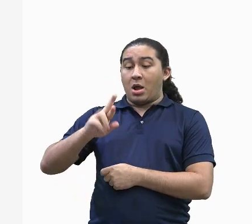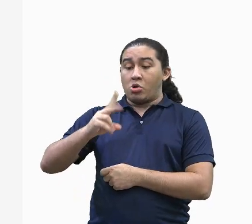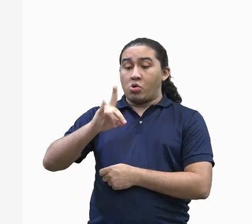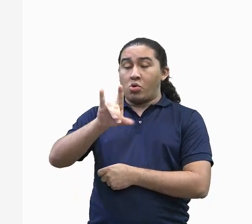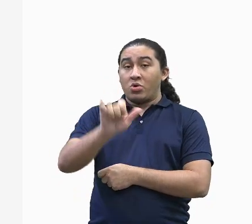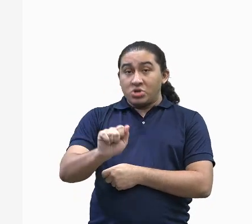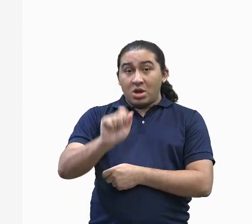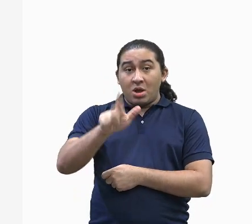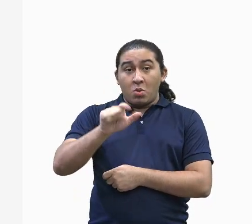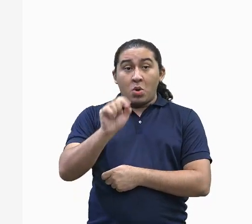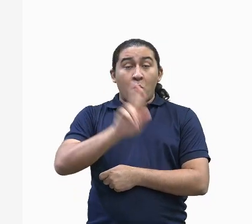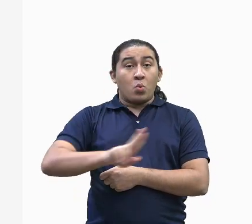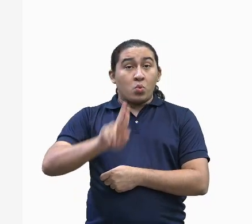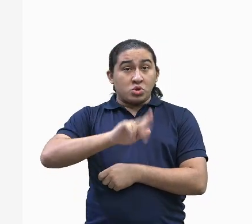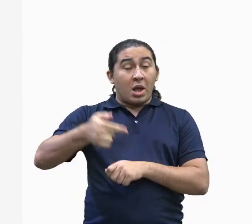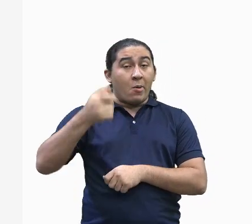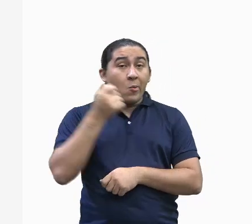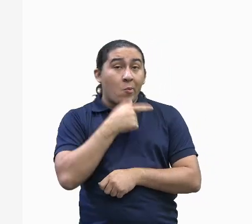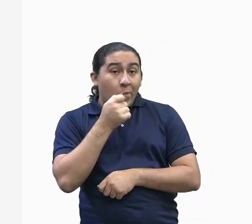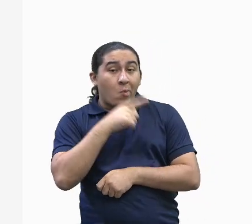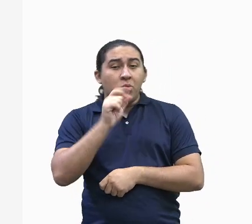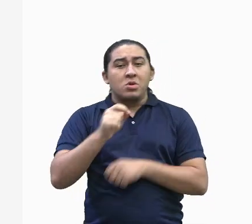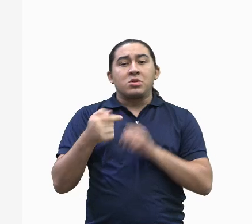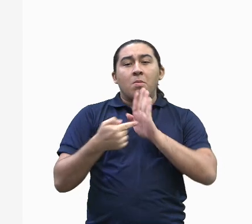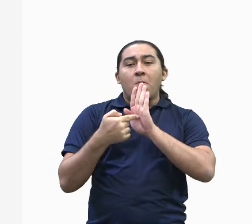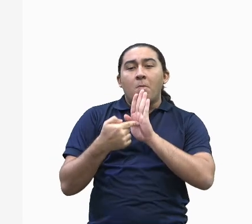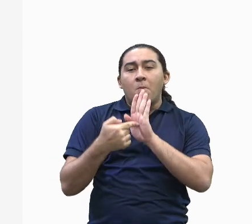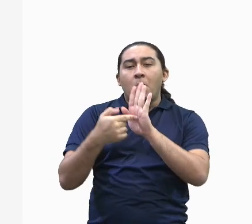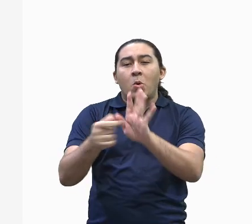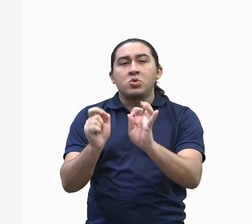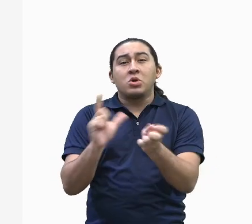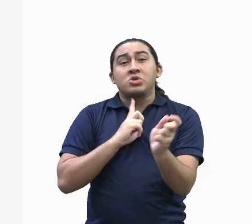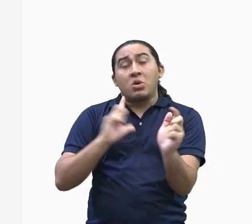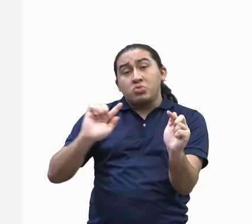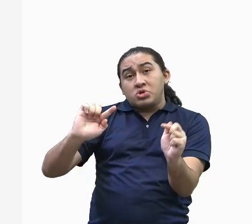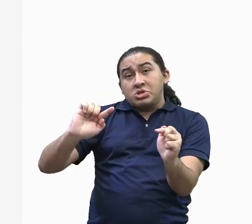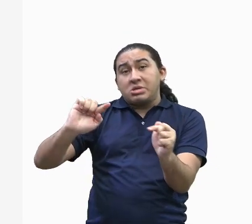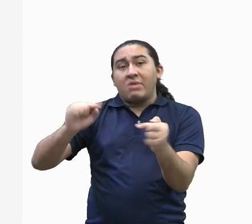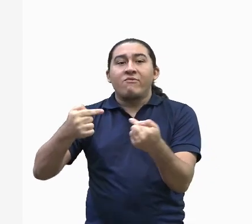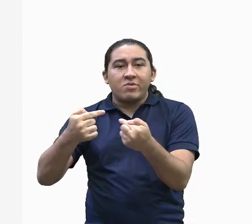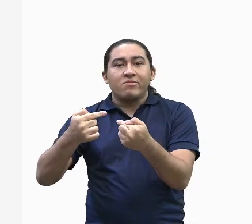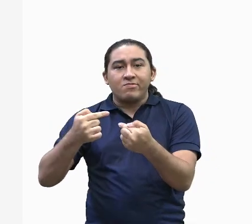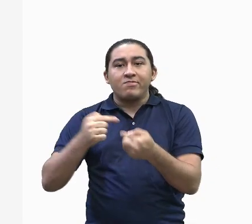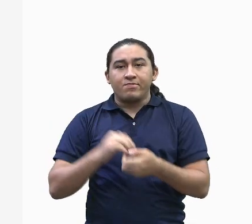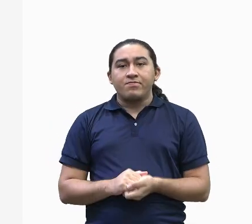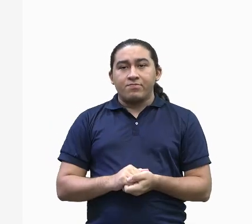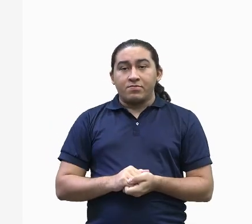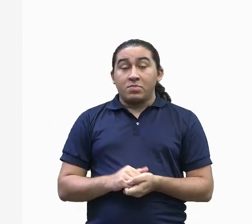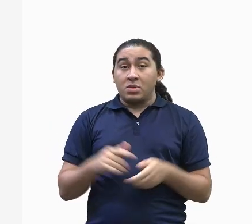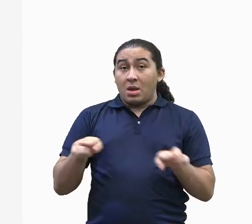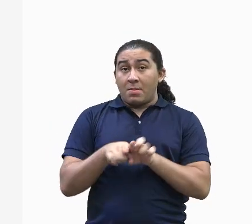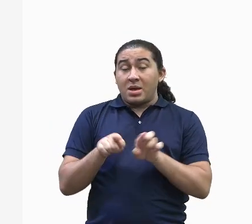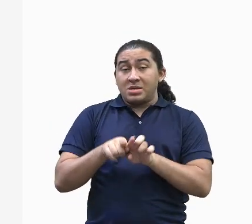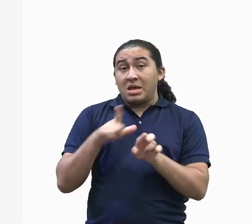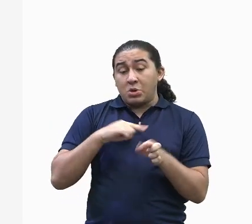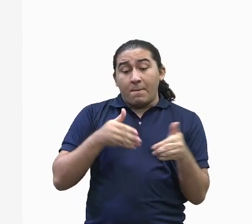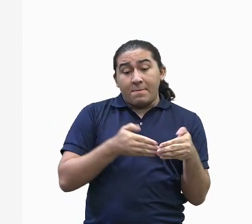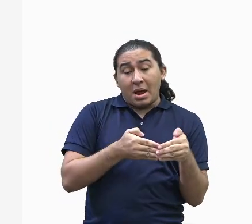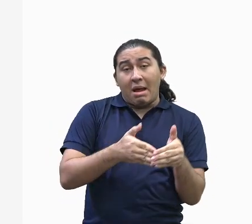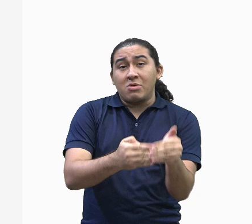aí, usa o humor para retratar o desafio comum de barcos com